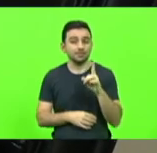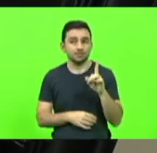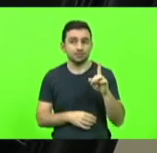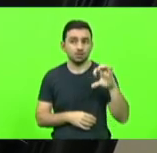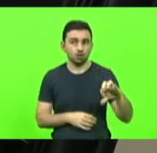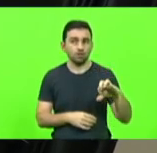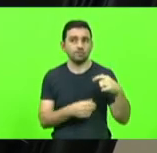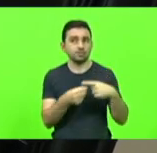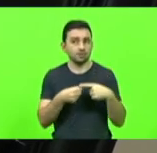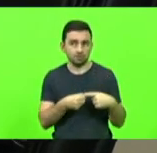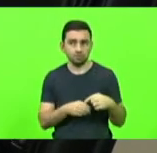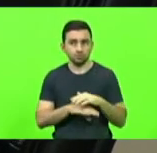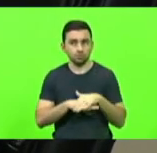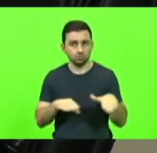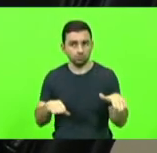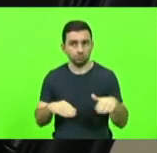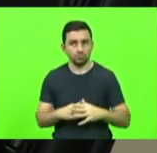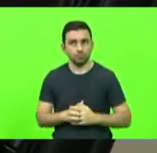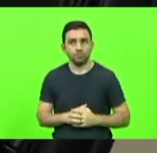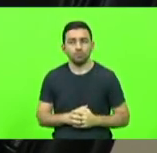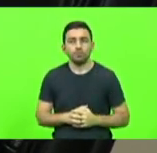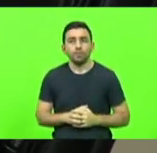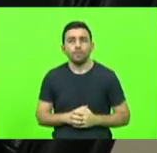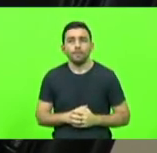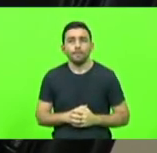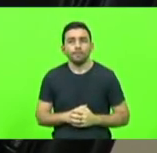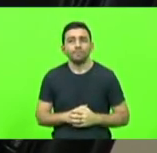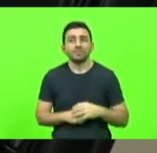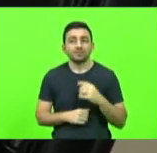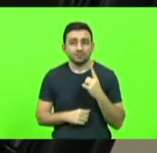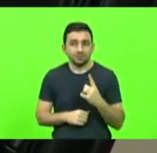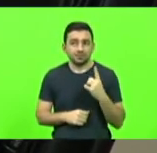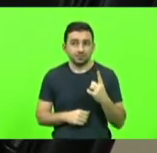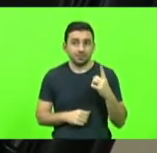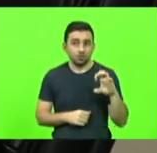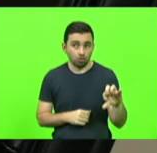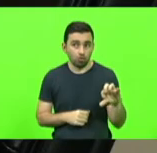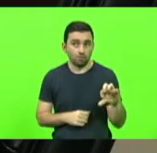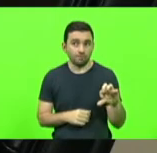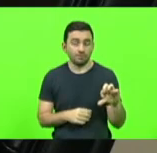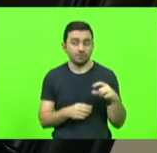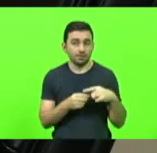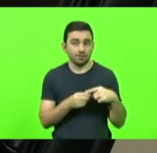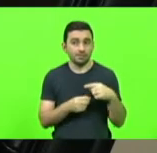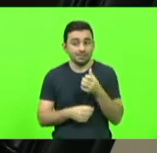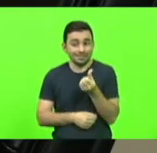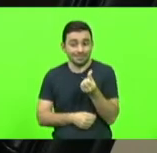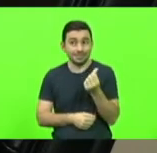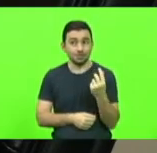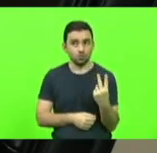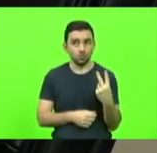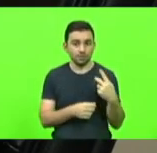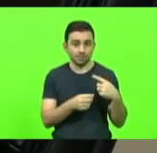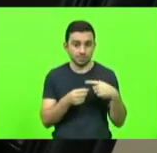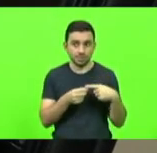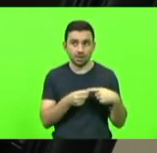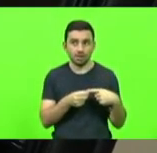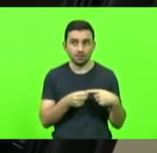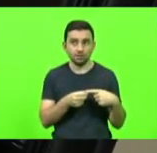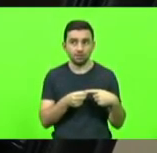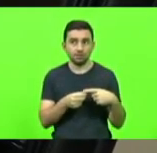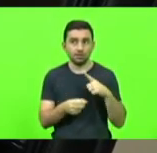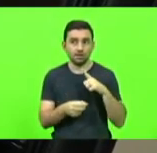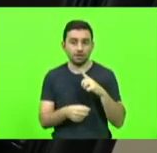municípios, né? E desses 119, 62 municípios contam apenas com